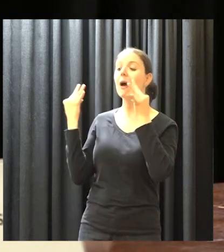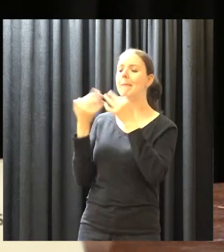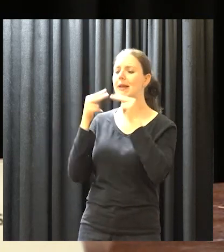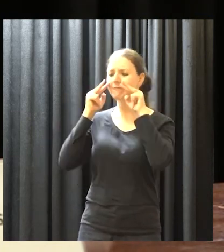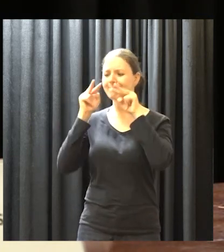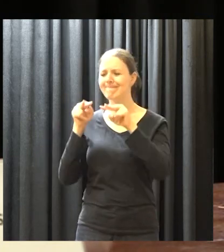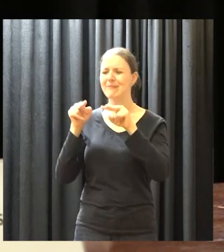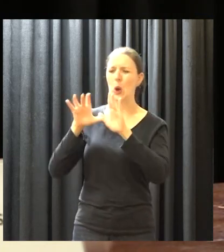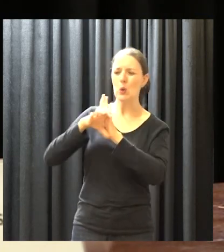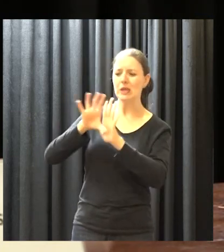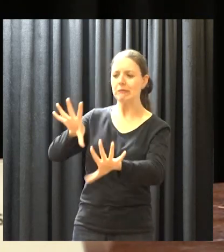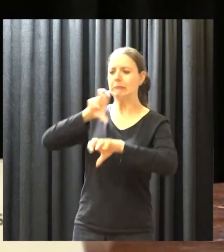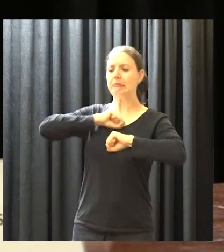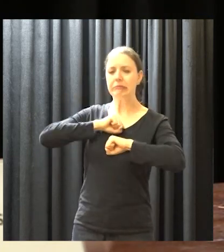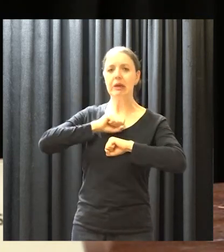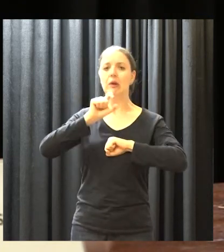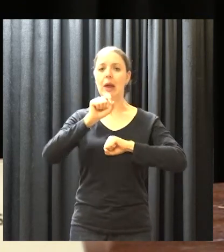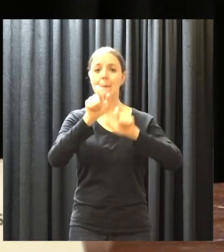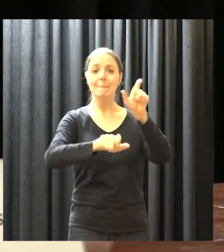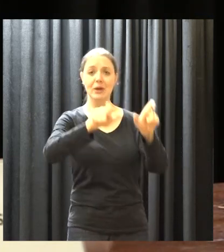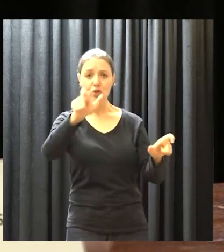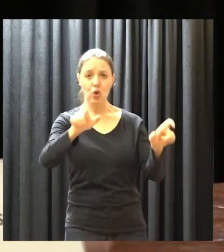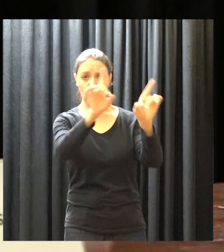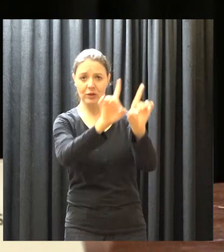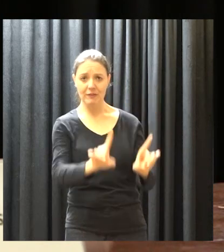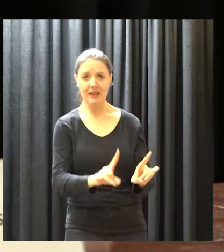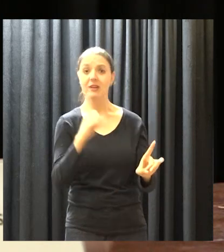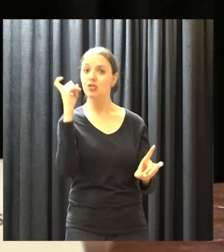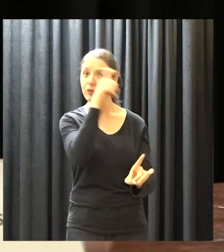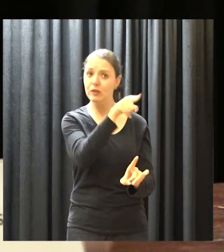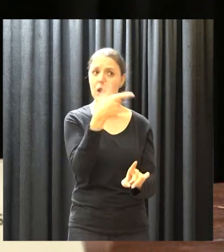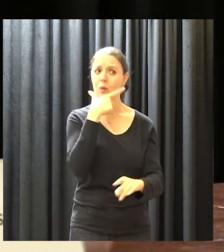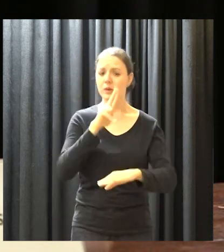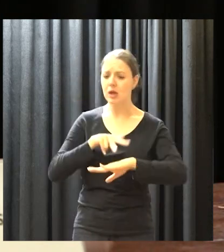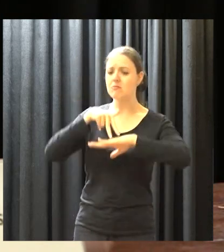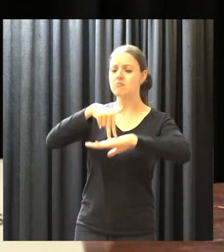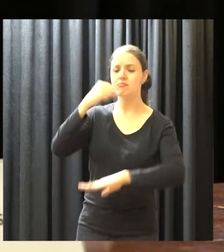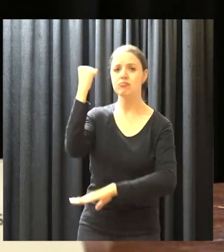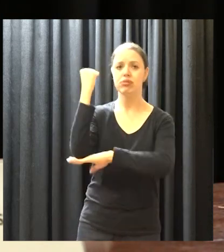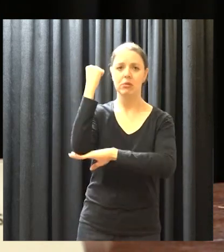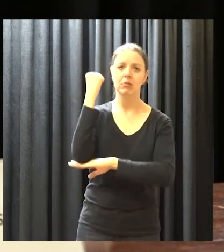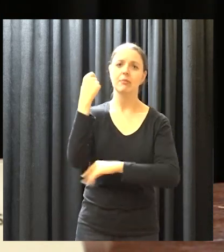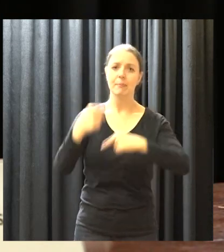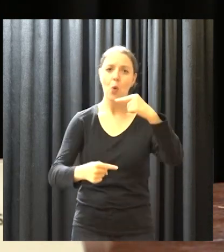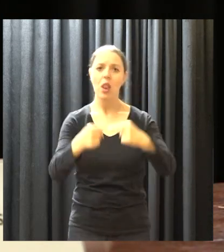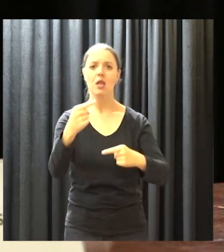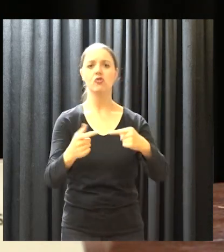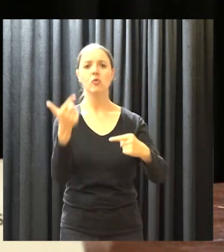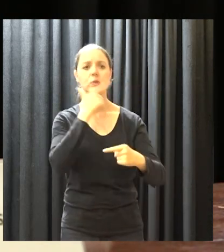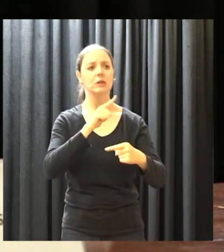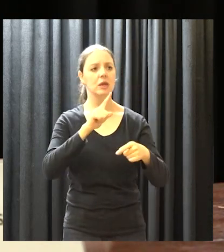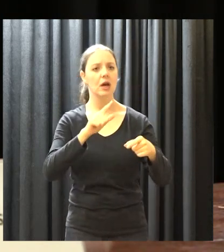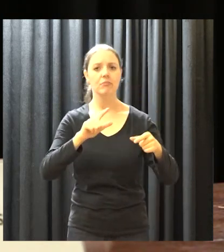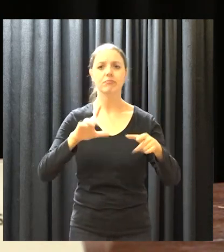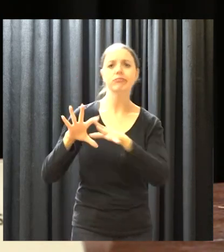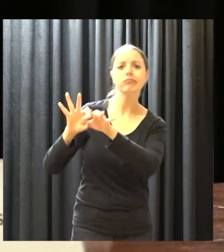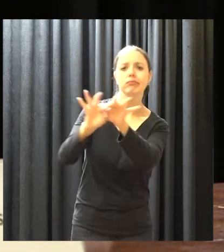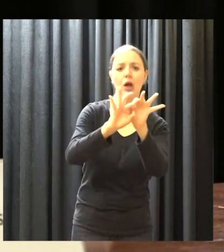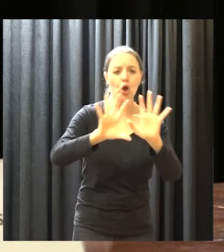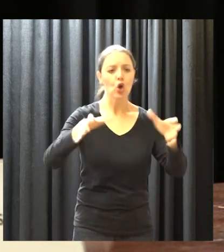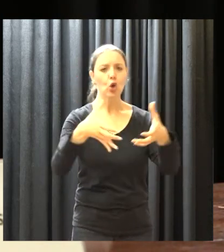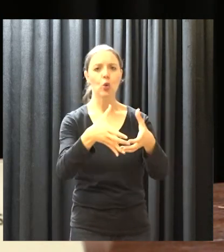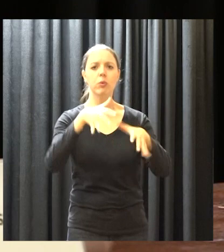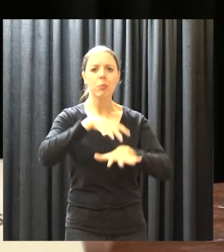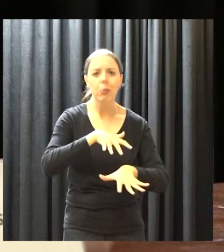com deficiência se tornem sujeitos políticos e que possam, em aliança, lutar contra os sistemas opressivos